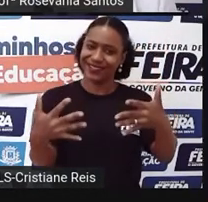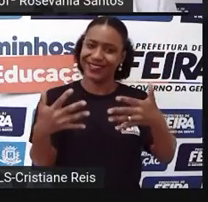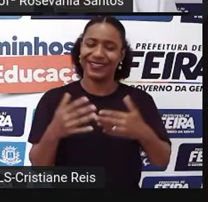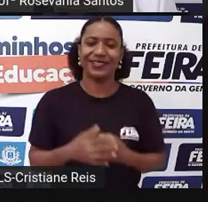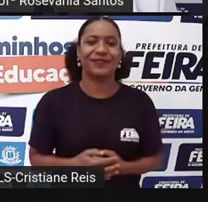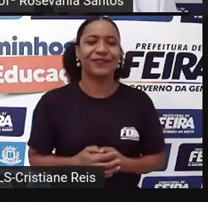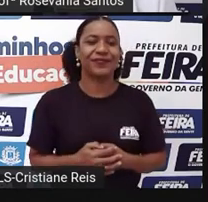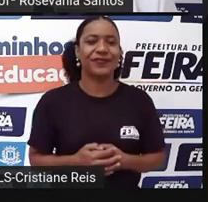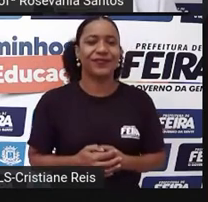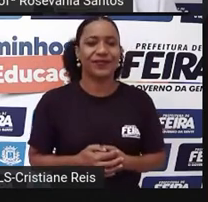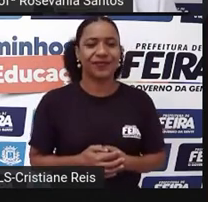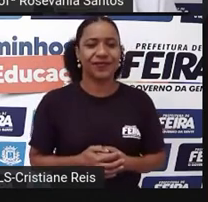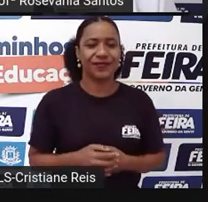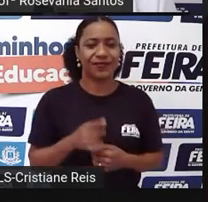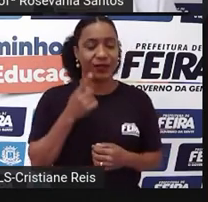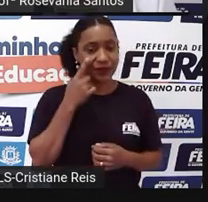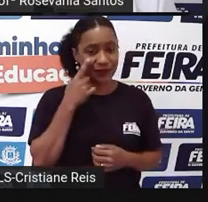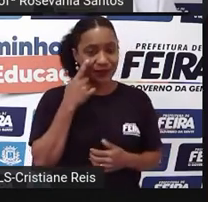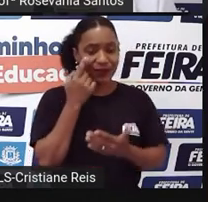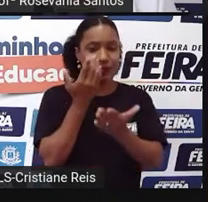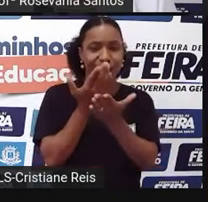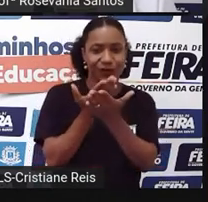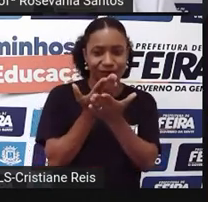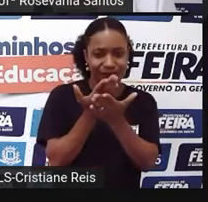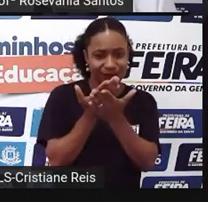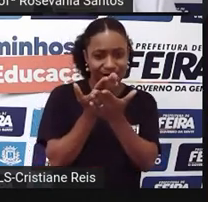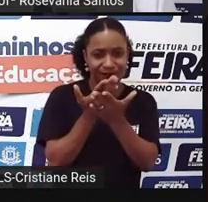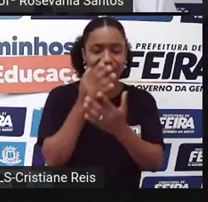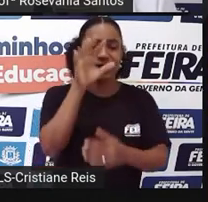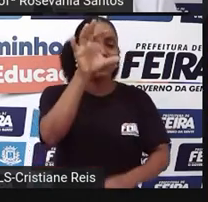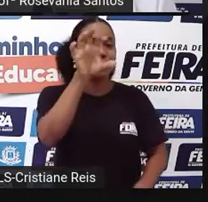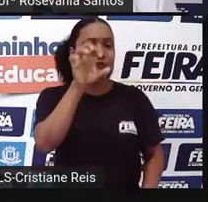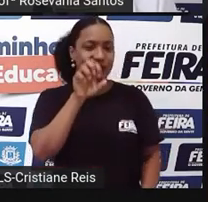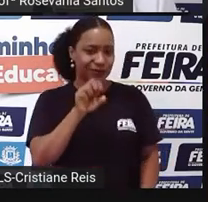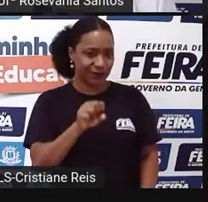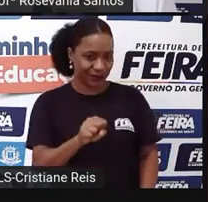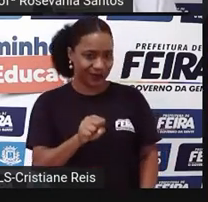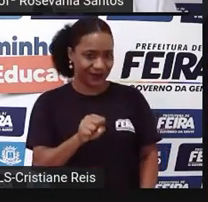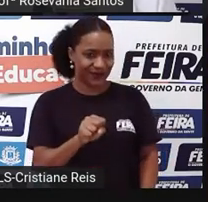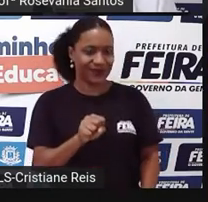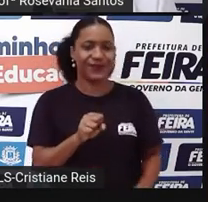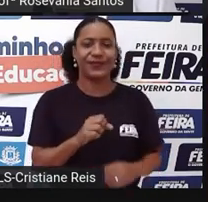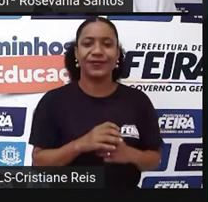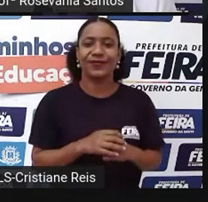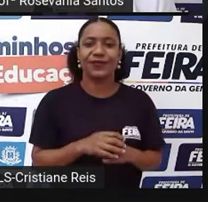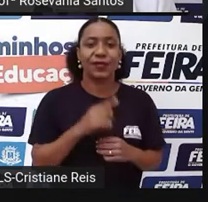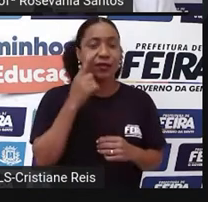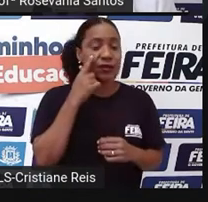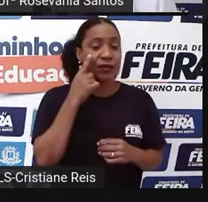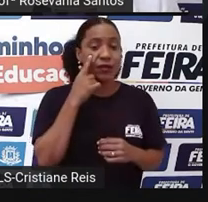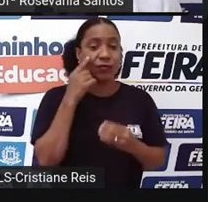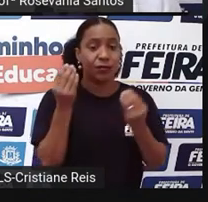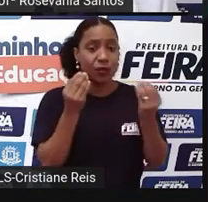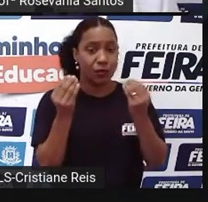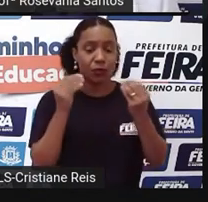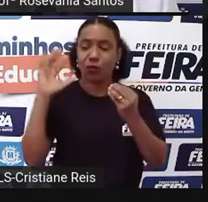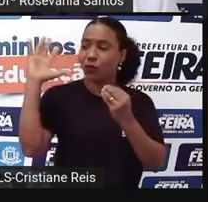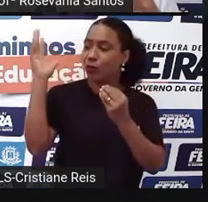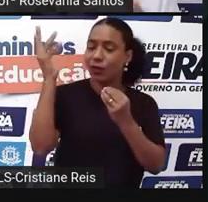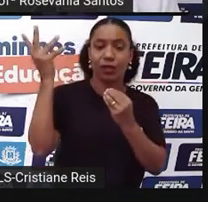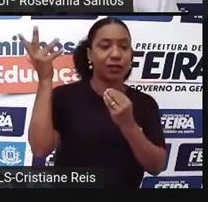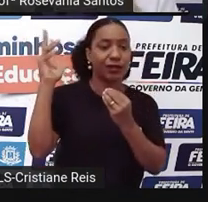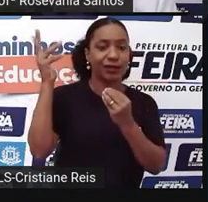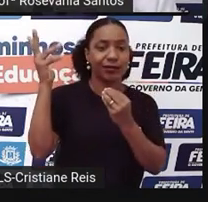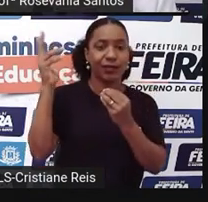o pedacinho que nós vamos estar estudando, né, que é o pedacinho da região Centro-Sul. E eu fiz questão da gente juntar clima com vegetação, porque